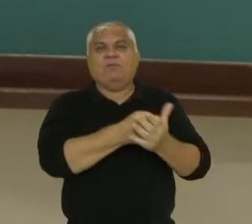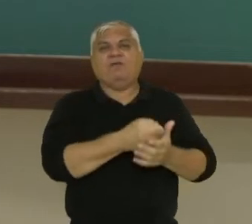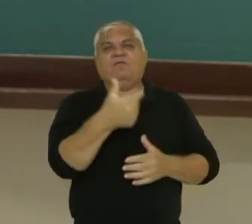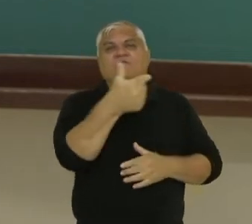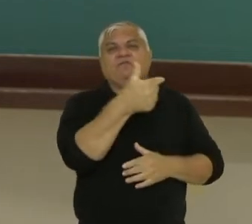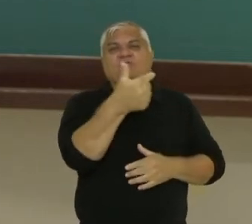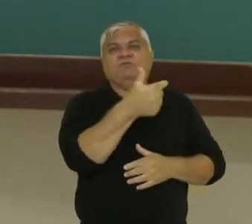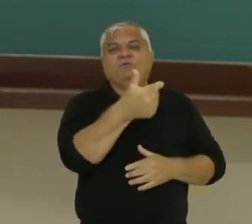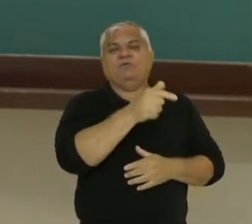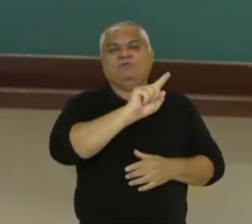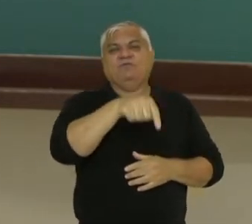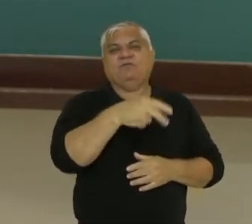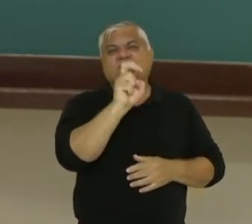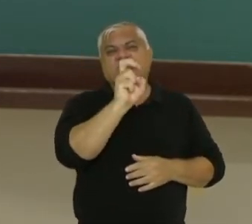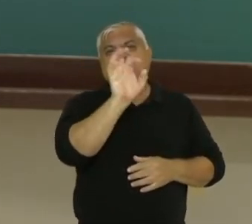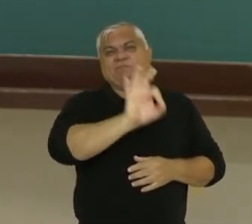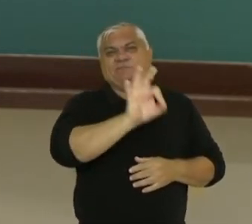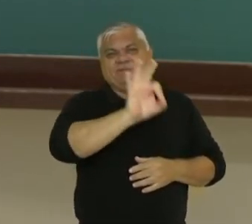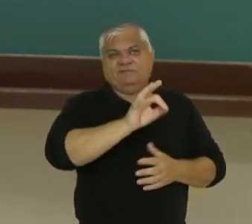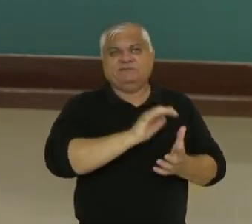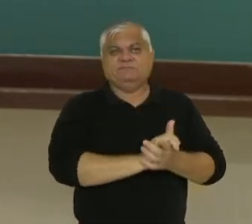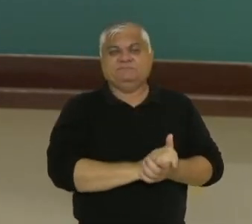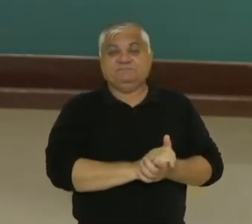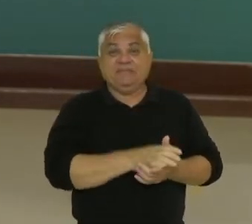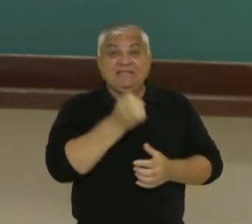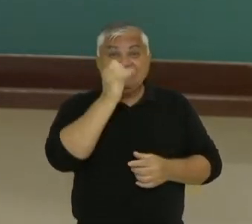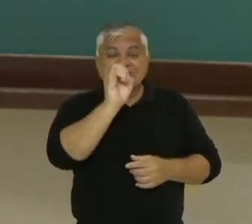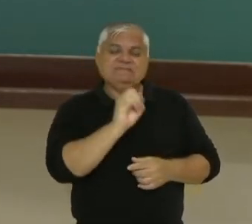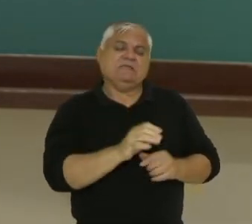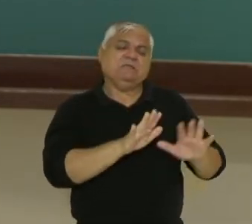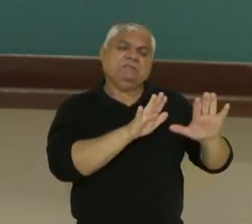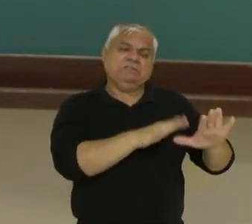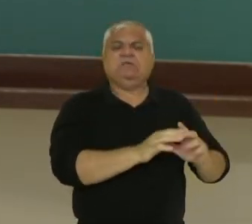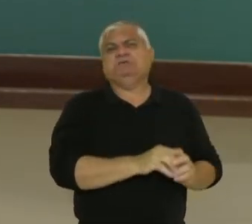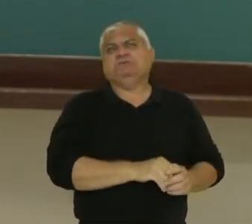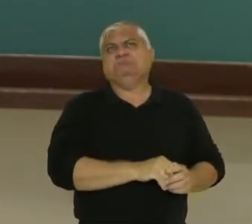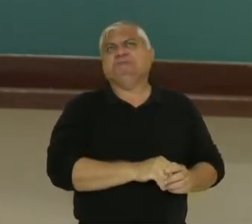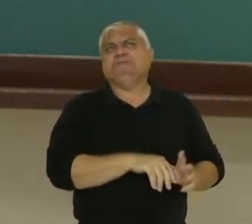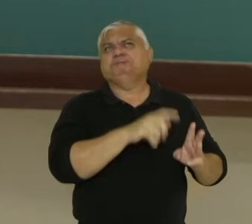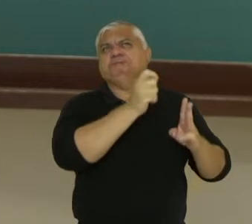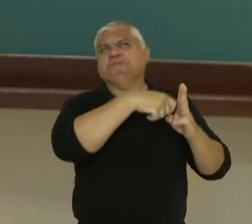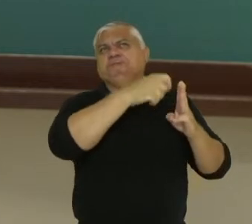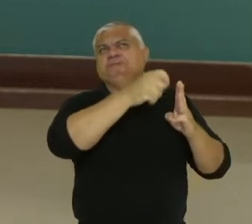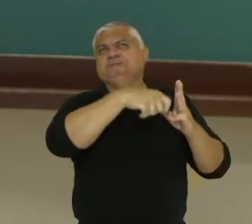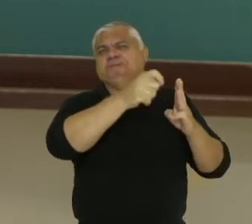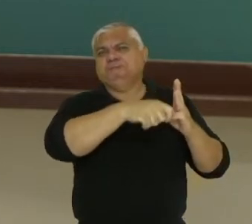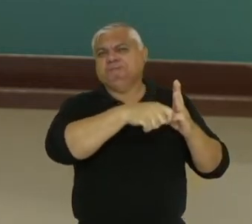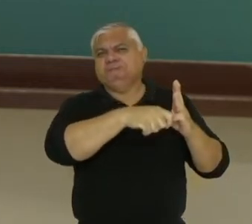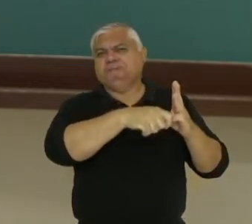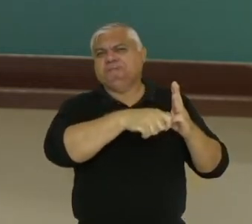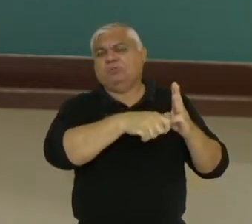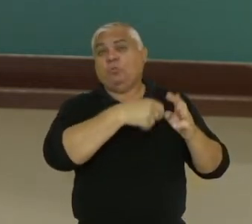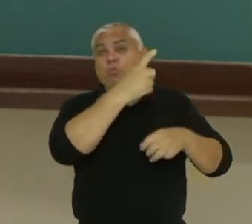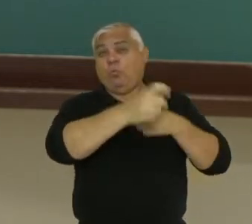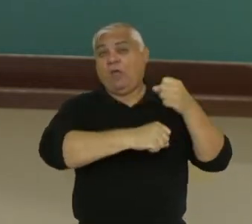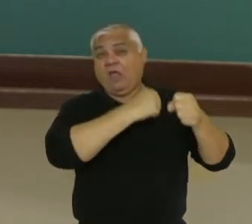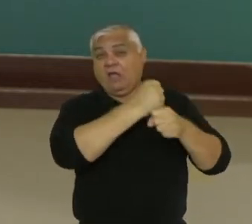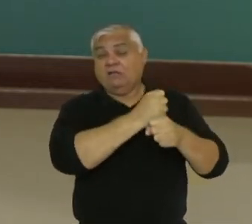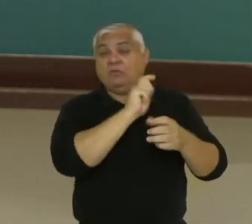22%, 22,5%. Se for entre 181 dias e 360 dias, vou